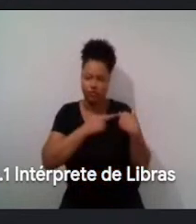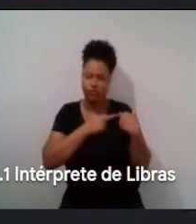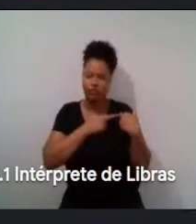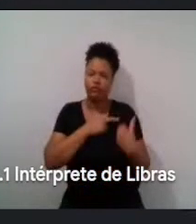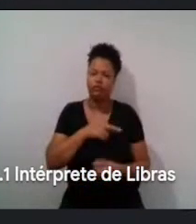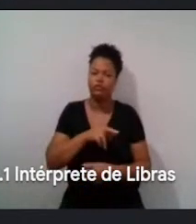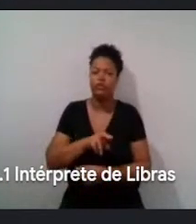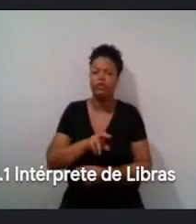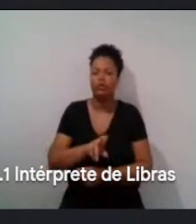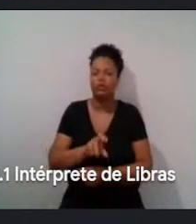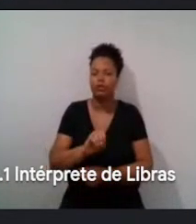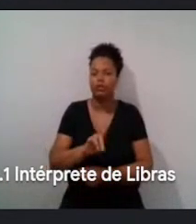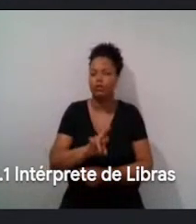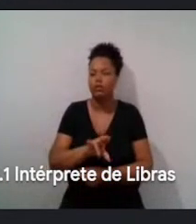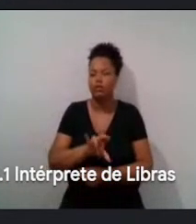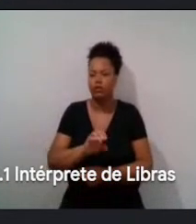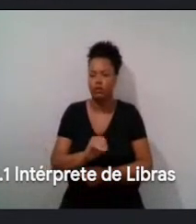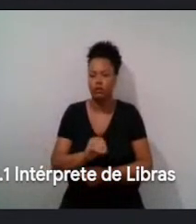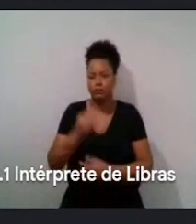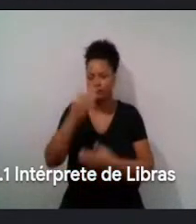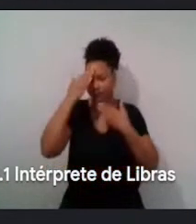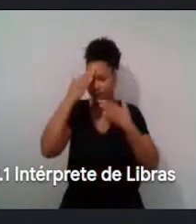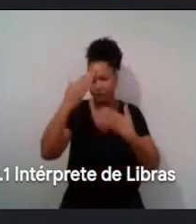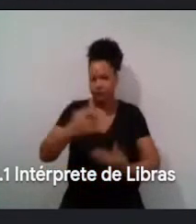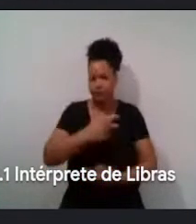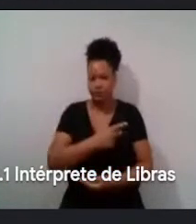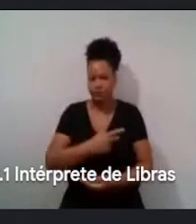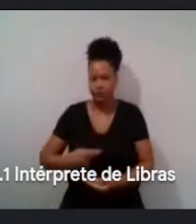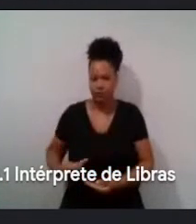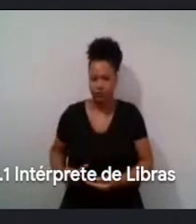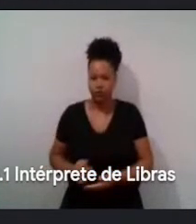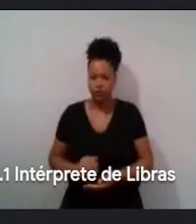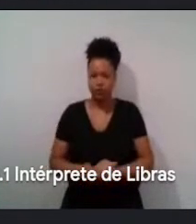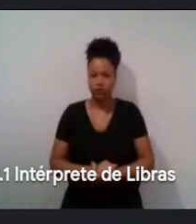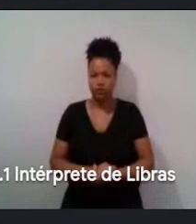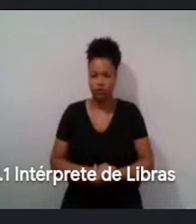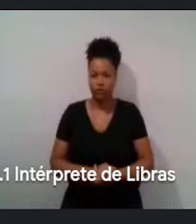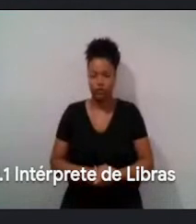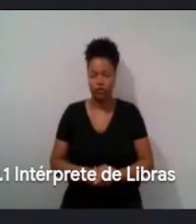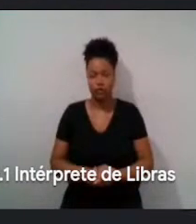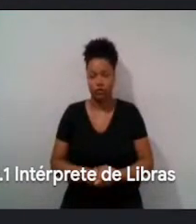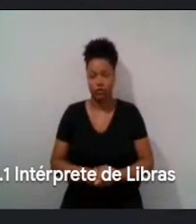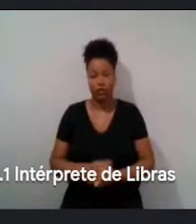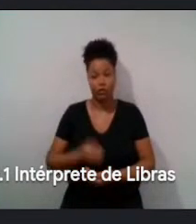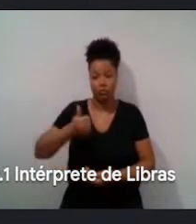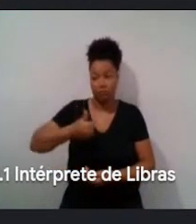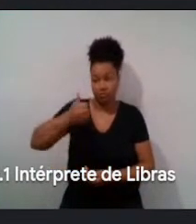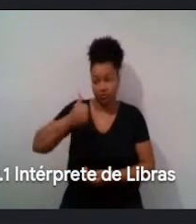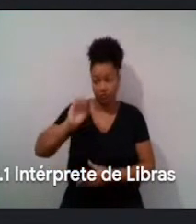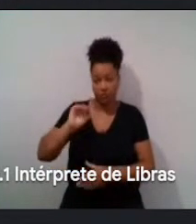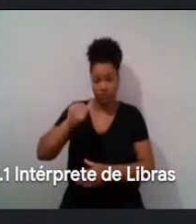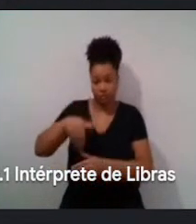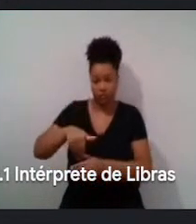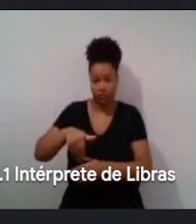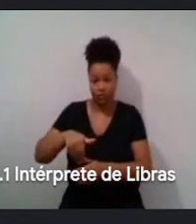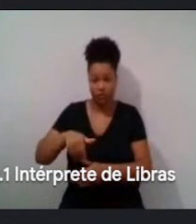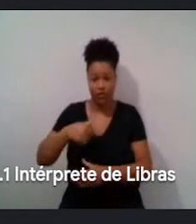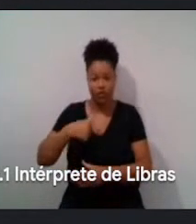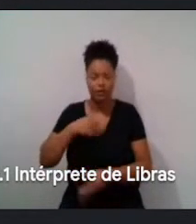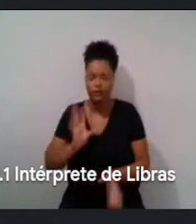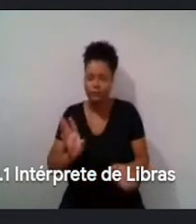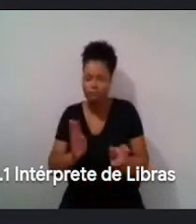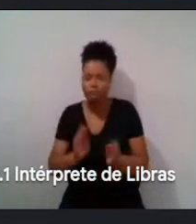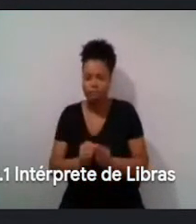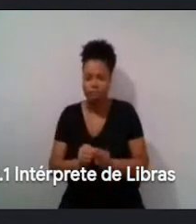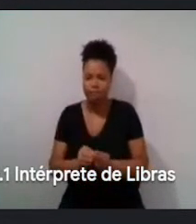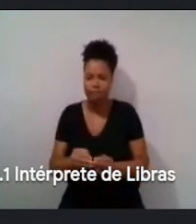Santos. Obrigado, presidente. Apesar de ser meu primeiro voto, vou ser bem sucinto aqui,